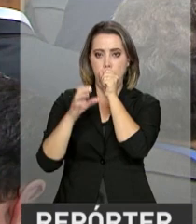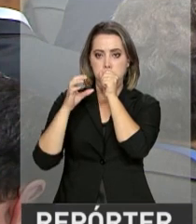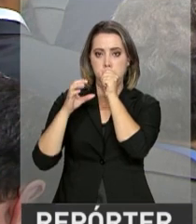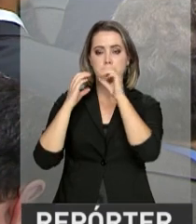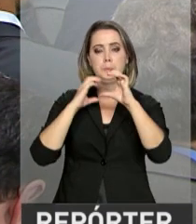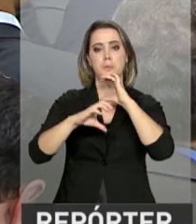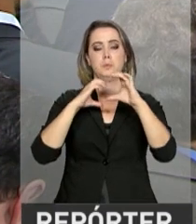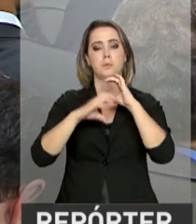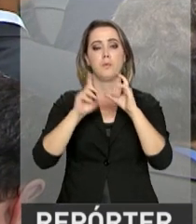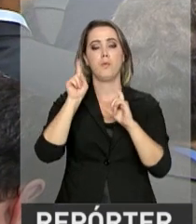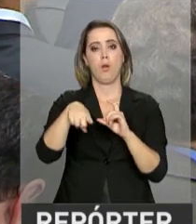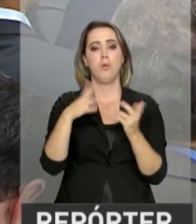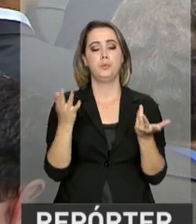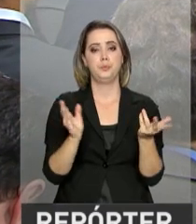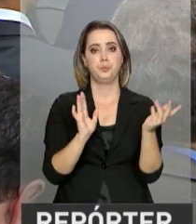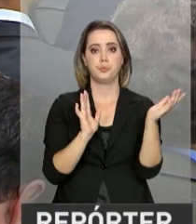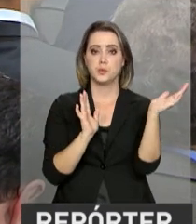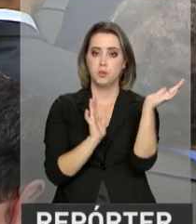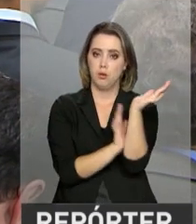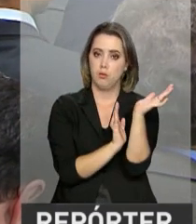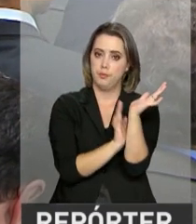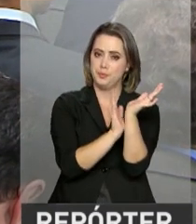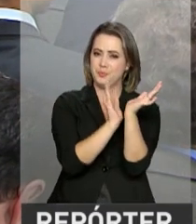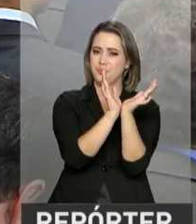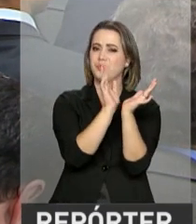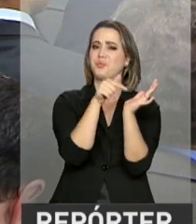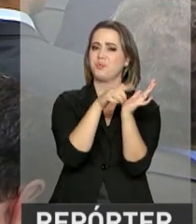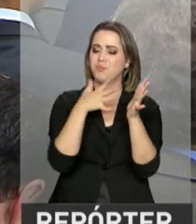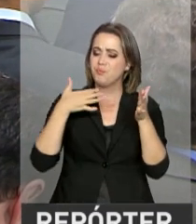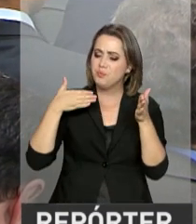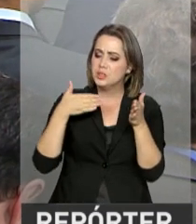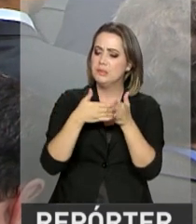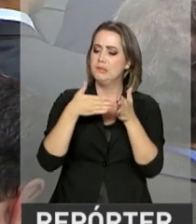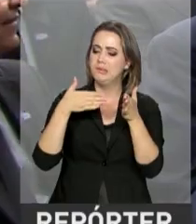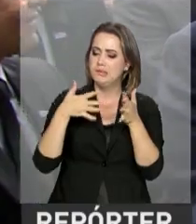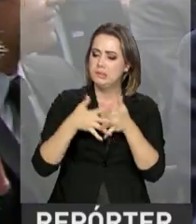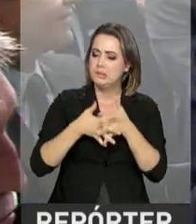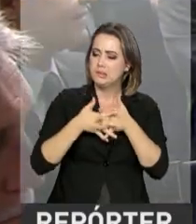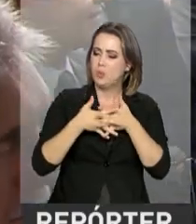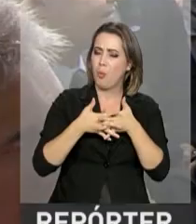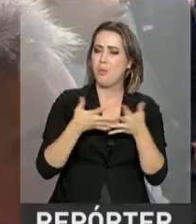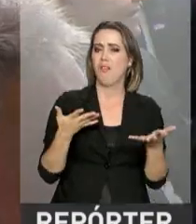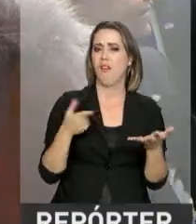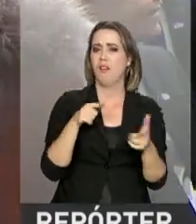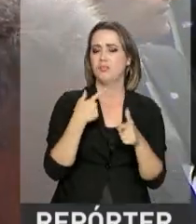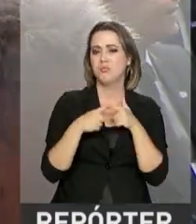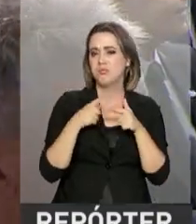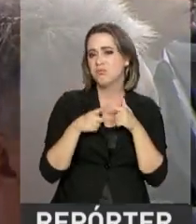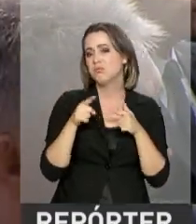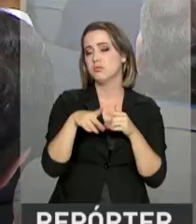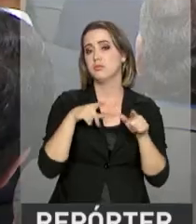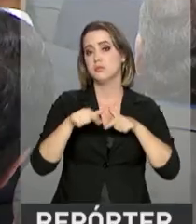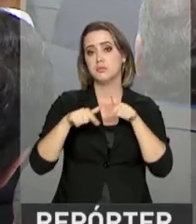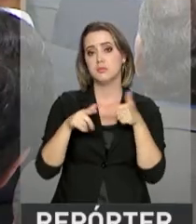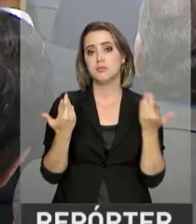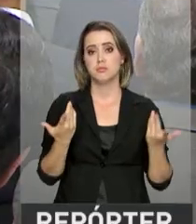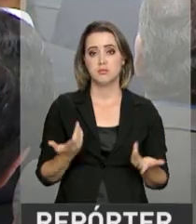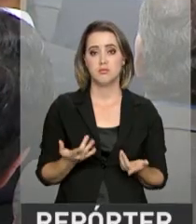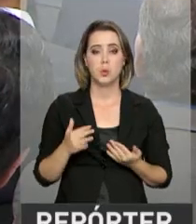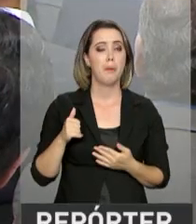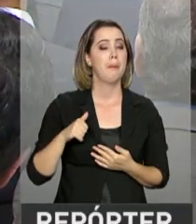quanto a burocracia emperrava os trabalhos desse setor. Mais do